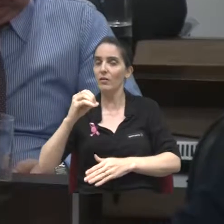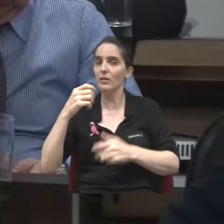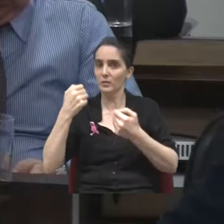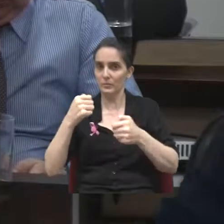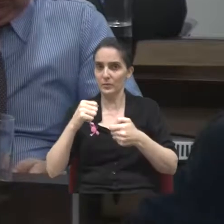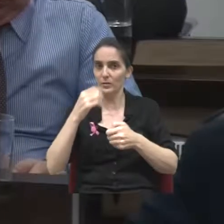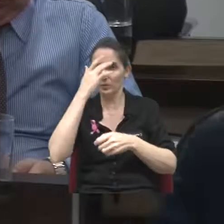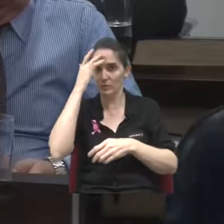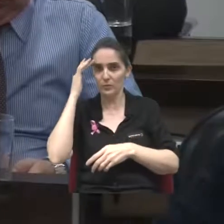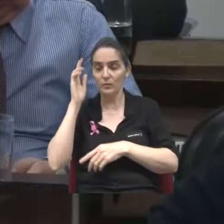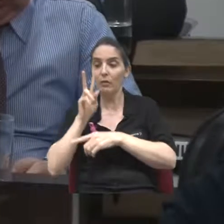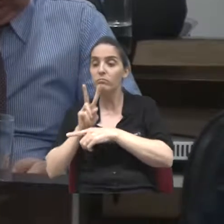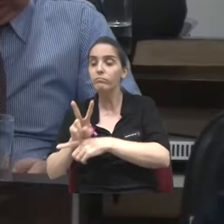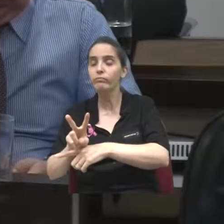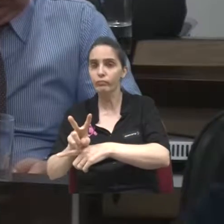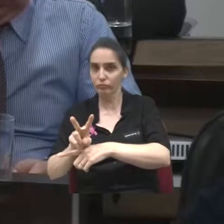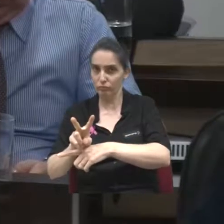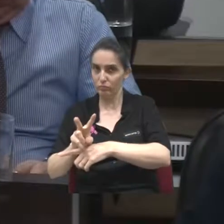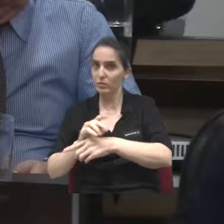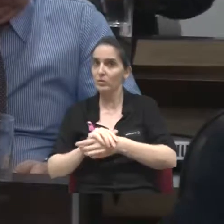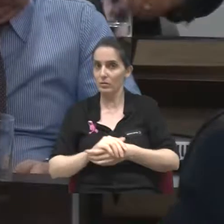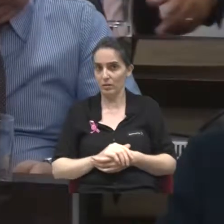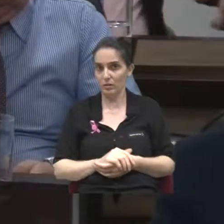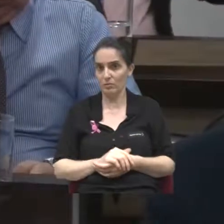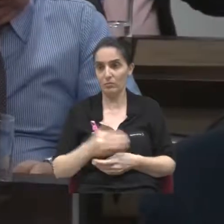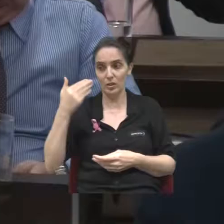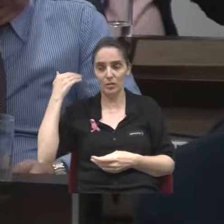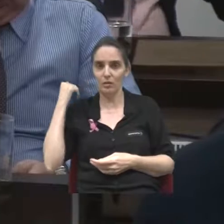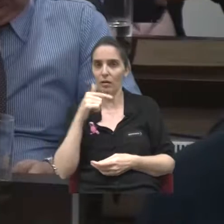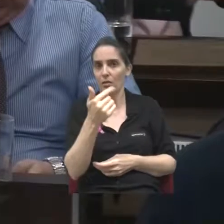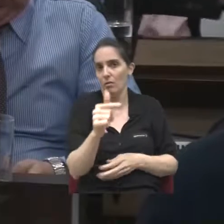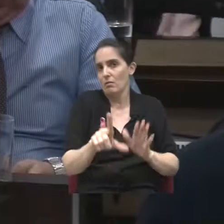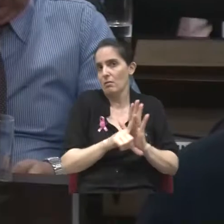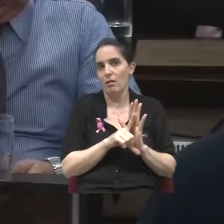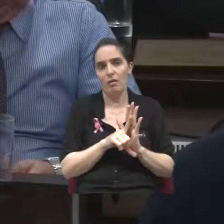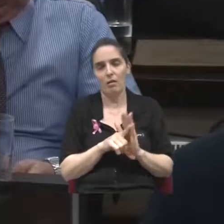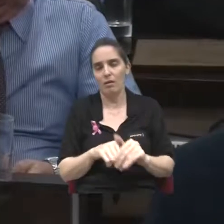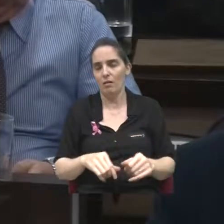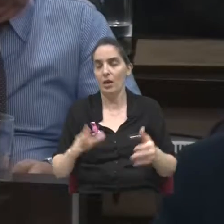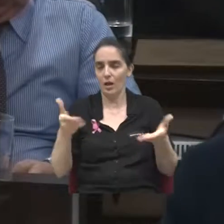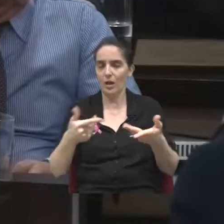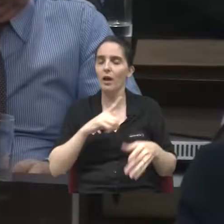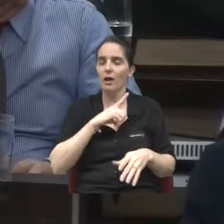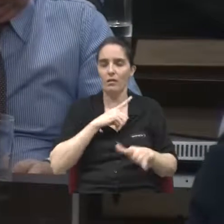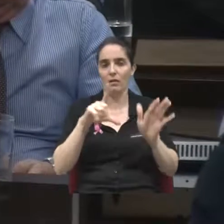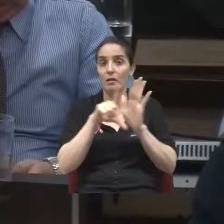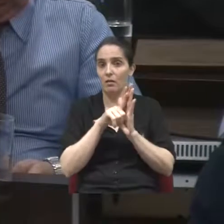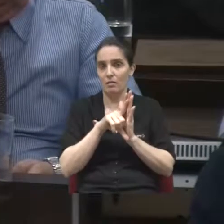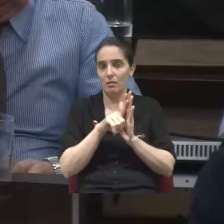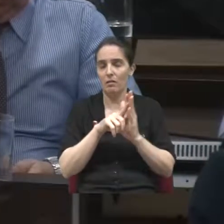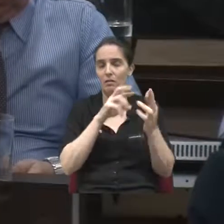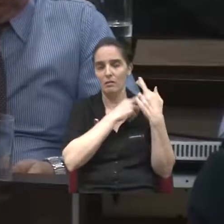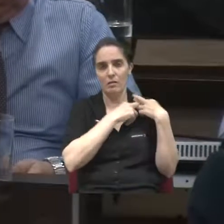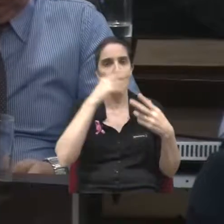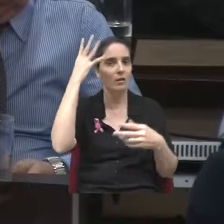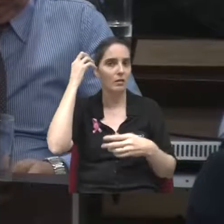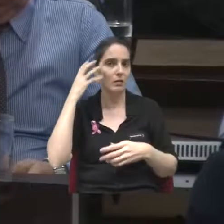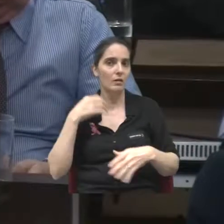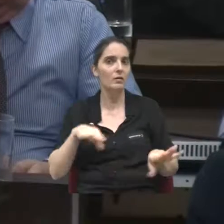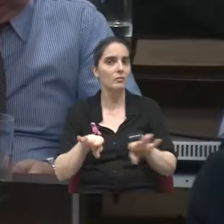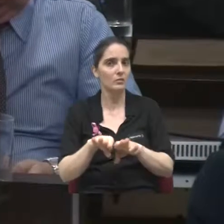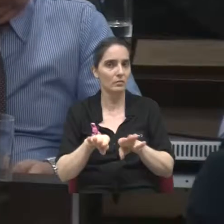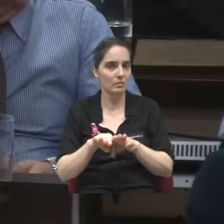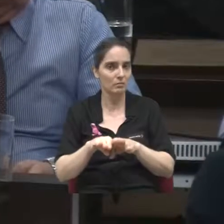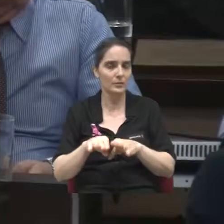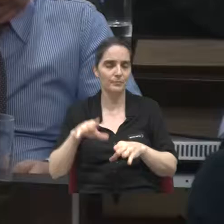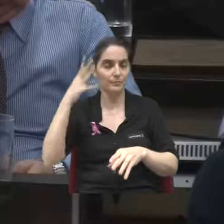escolar. Até então não era uma lei, é uma lei de minha autoria também. E a minha preocupação